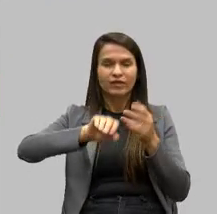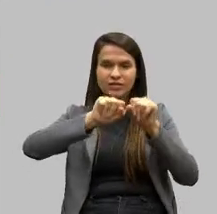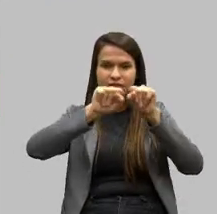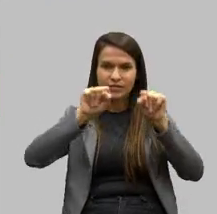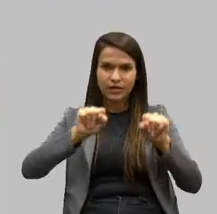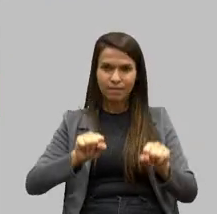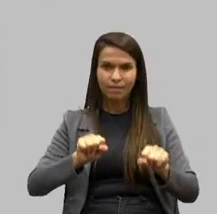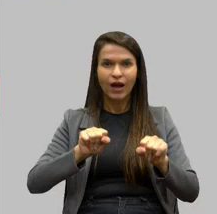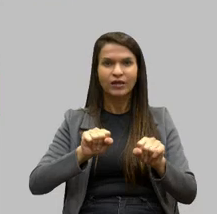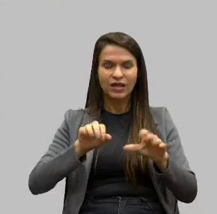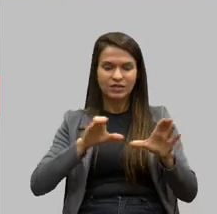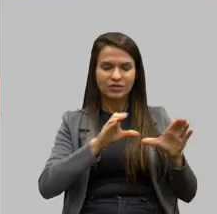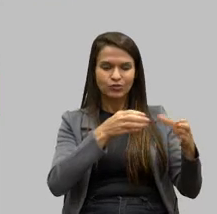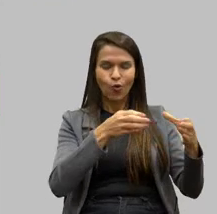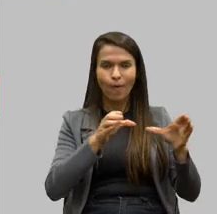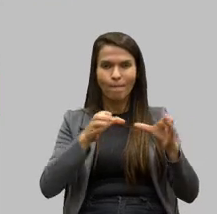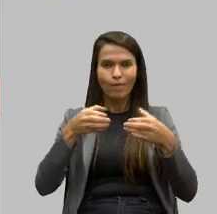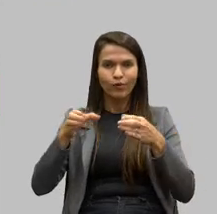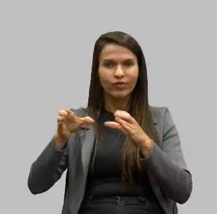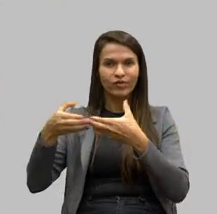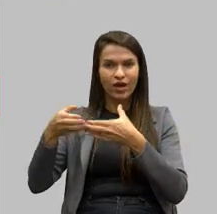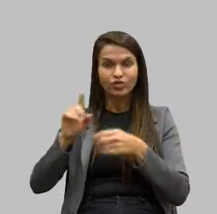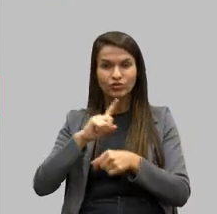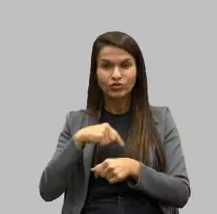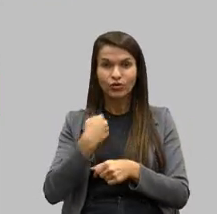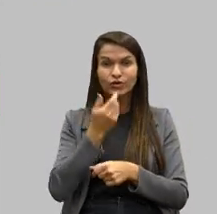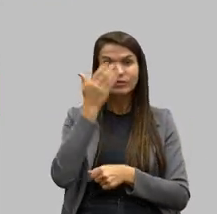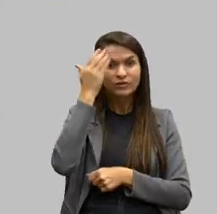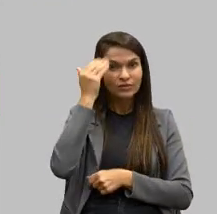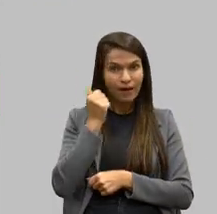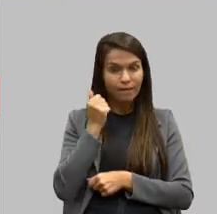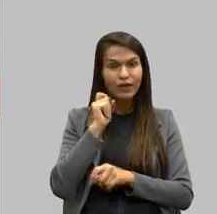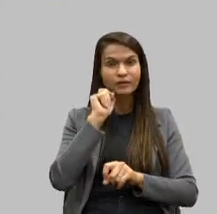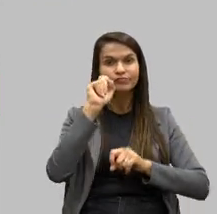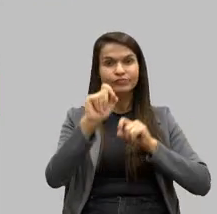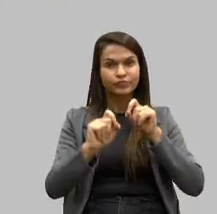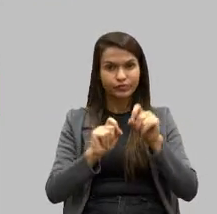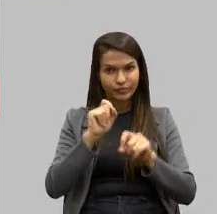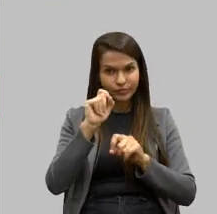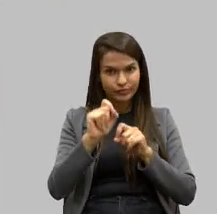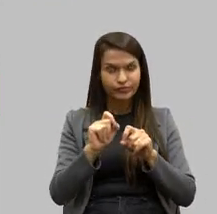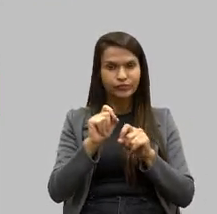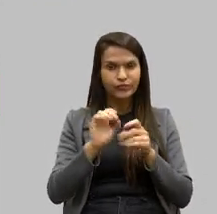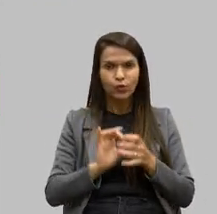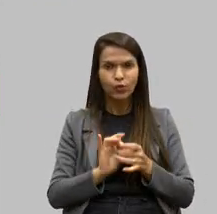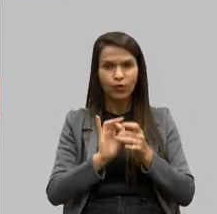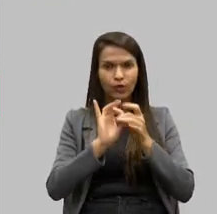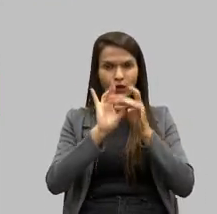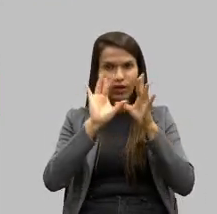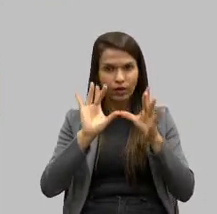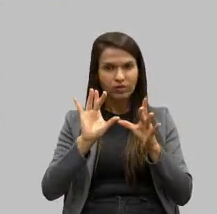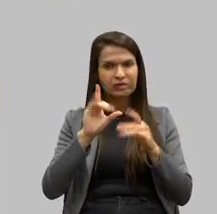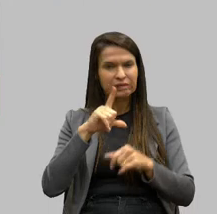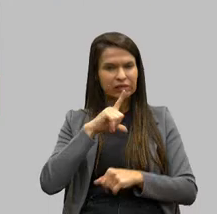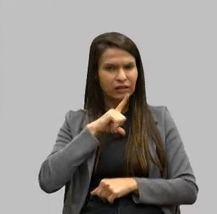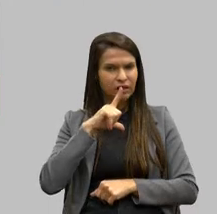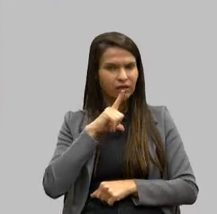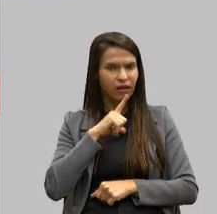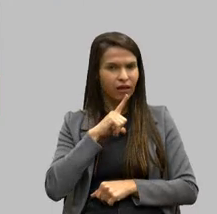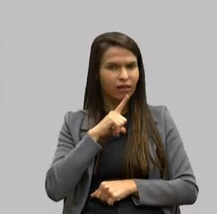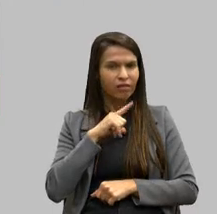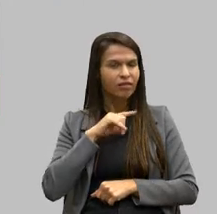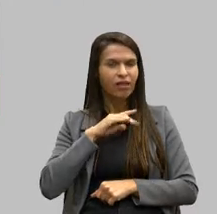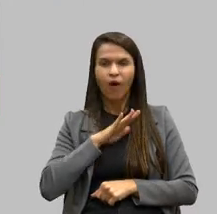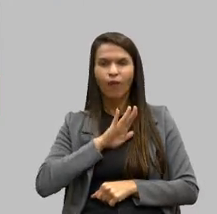dessas comunidades. E nós sabemos que o liberalismo que aí está não quer